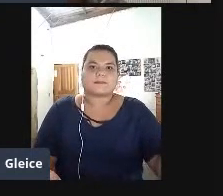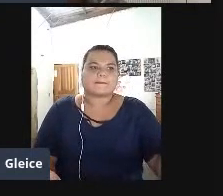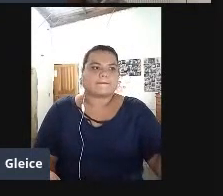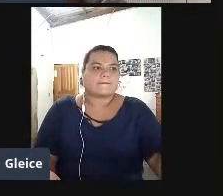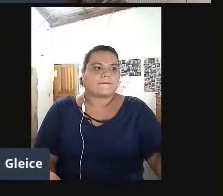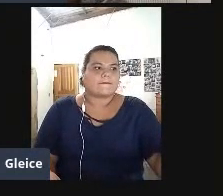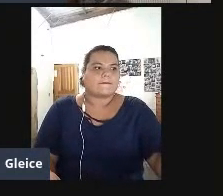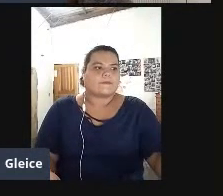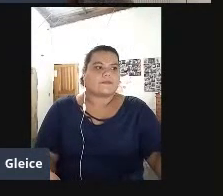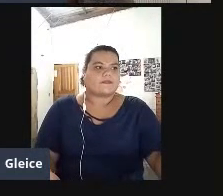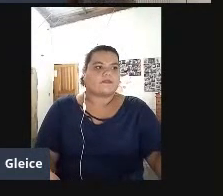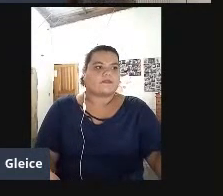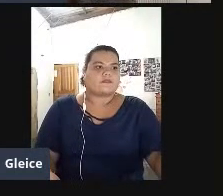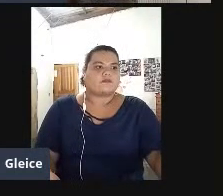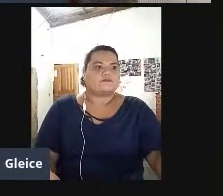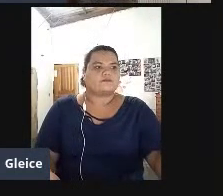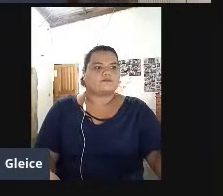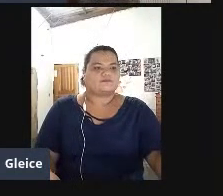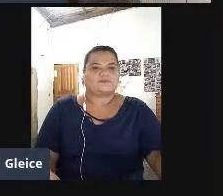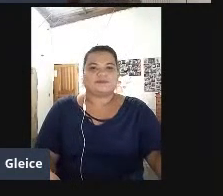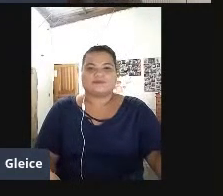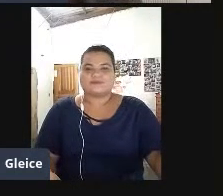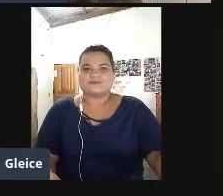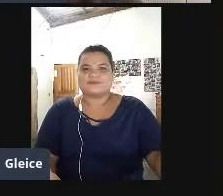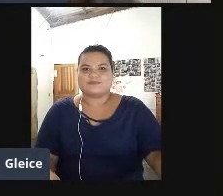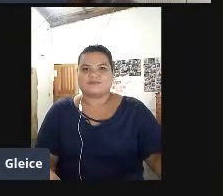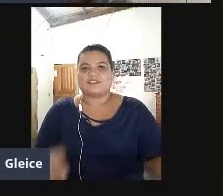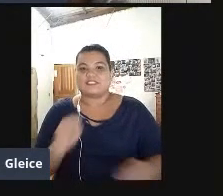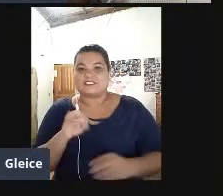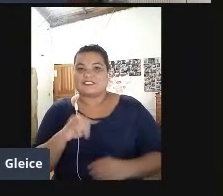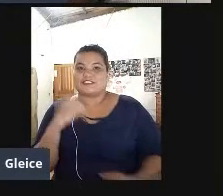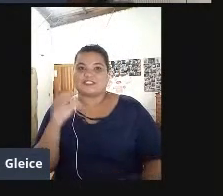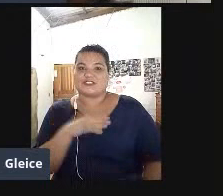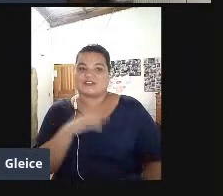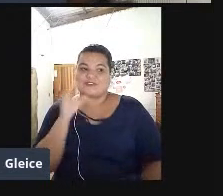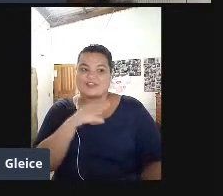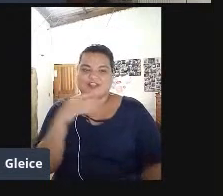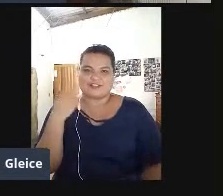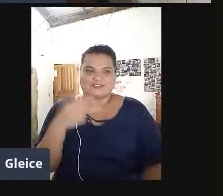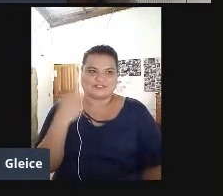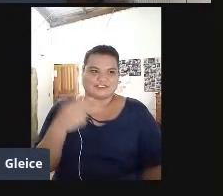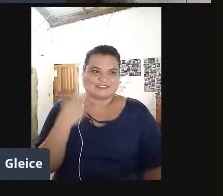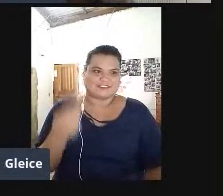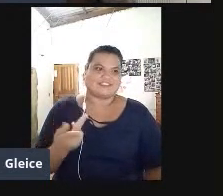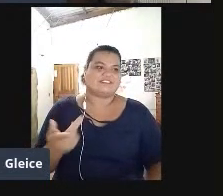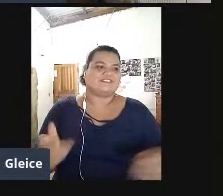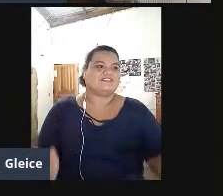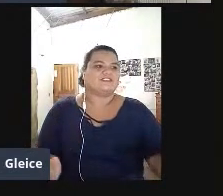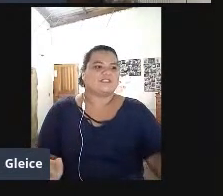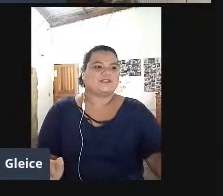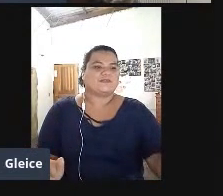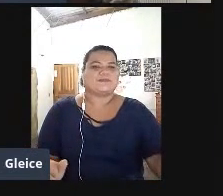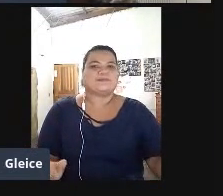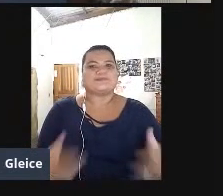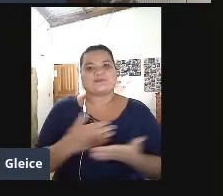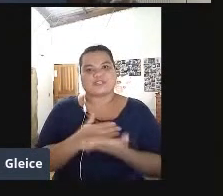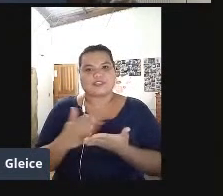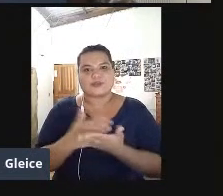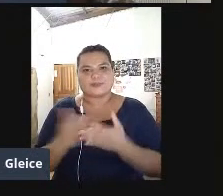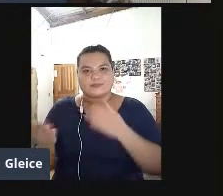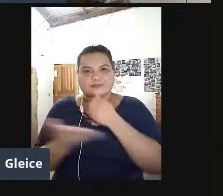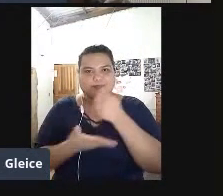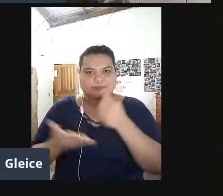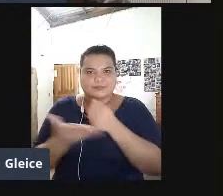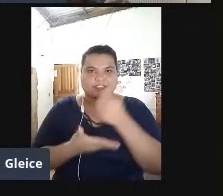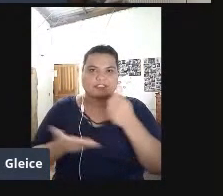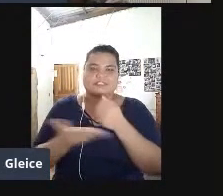Será que eu estou falando muito rápido? Se eu estiver falando muito rápido, vocês me freiem, viu? A gente começou com o básico, né? Então eu coloquei que, segundo as